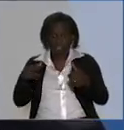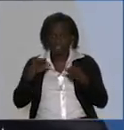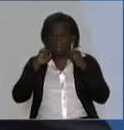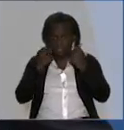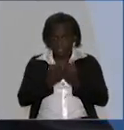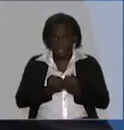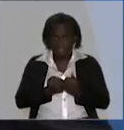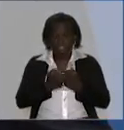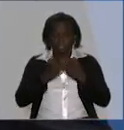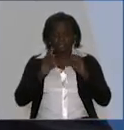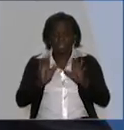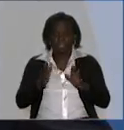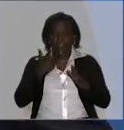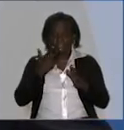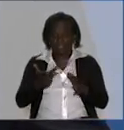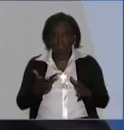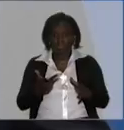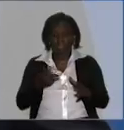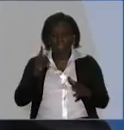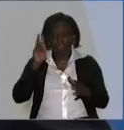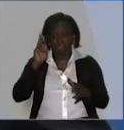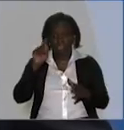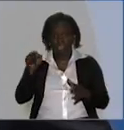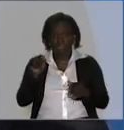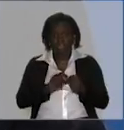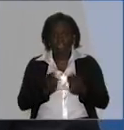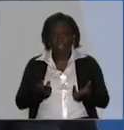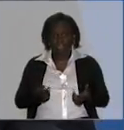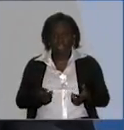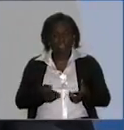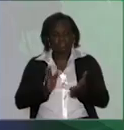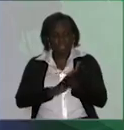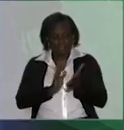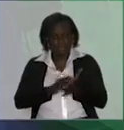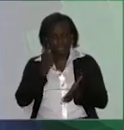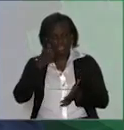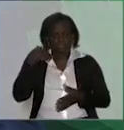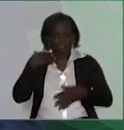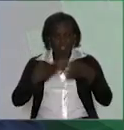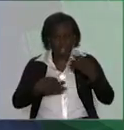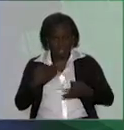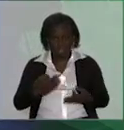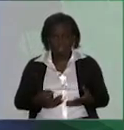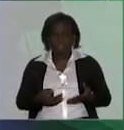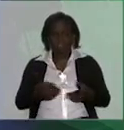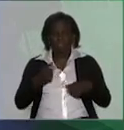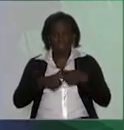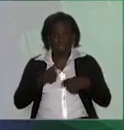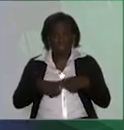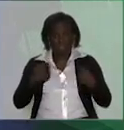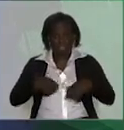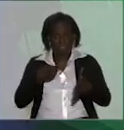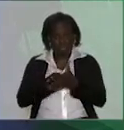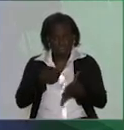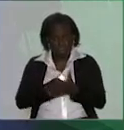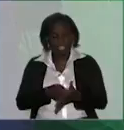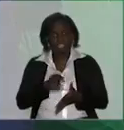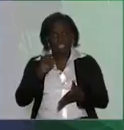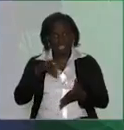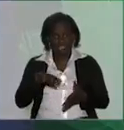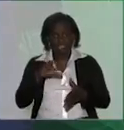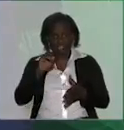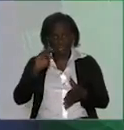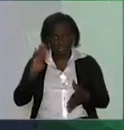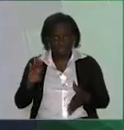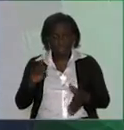em que o consórcio disse que é o comitê quem tem que fazer. Parabéns para a juíza, porque temos que cobrar